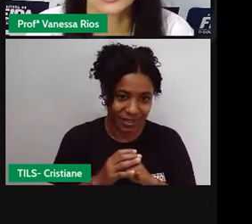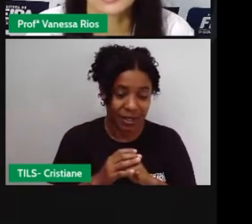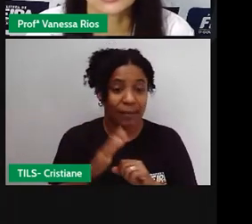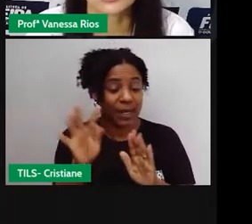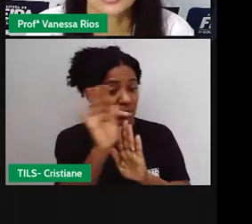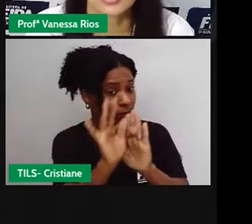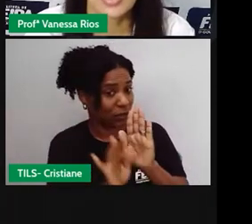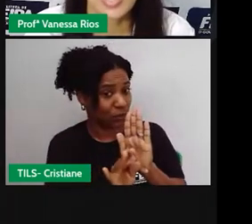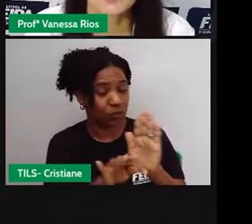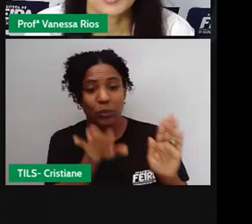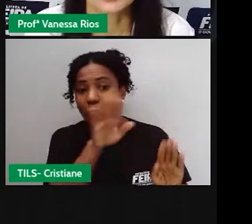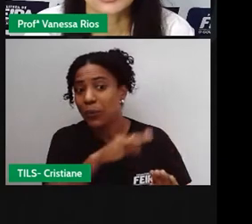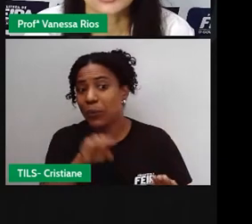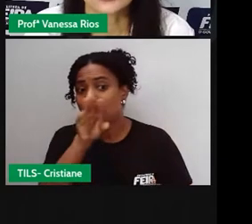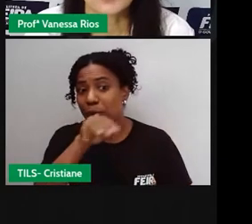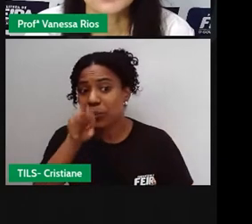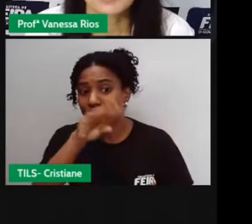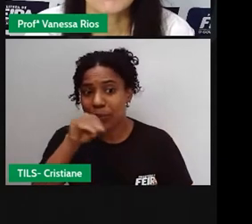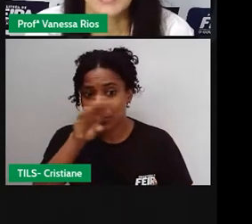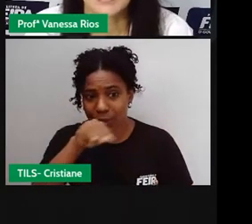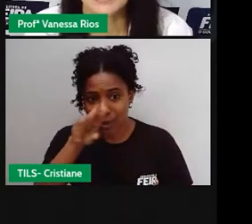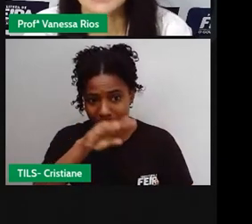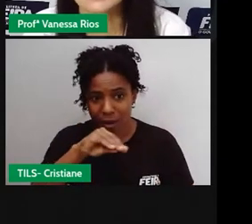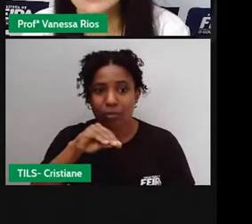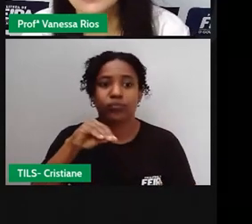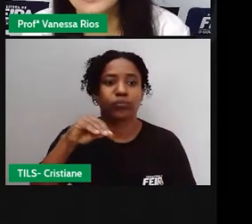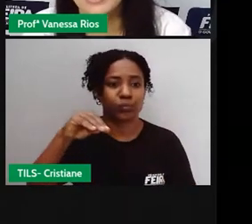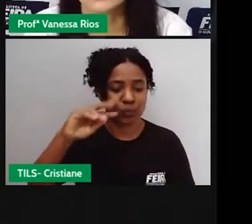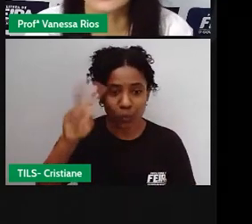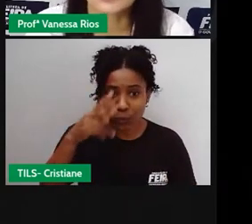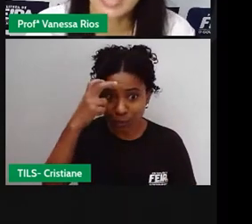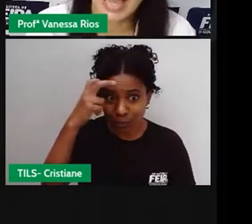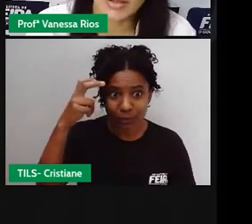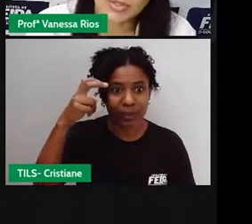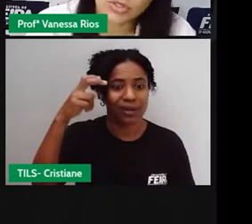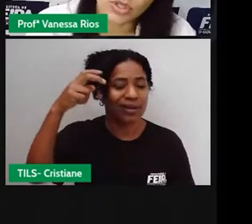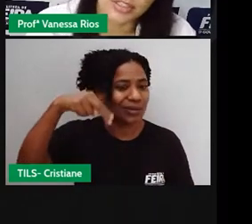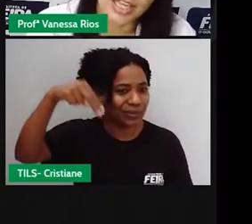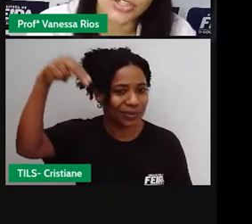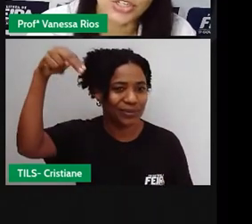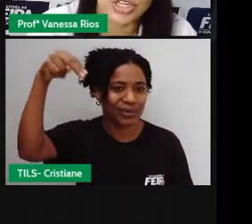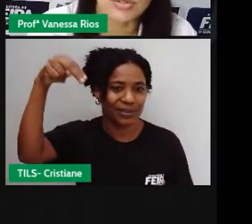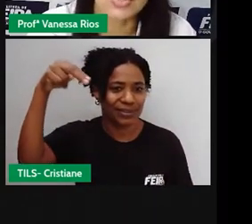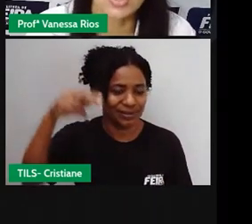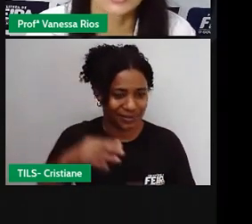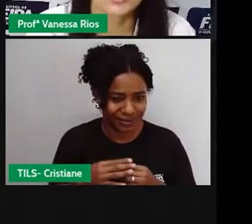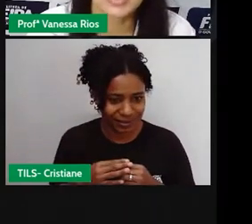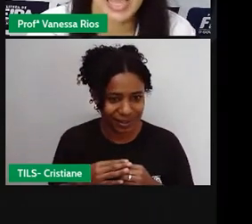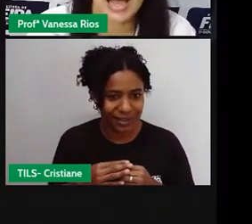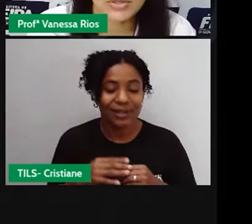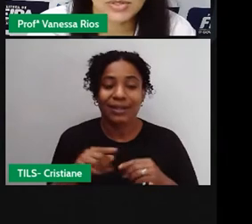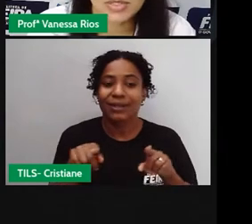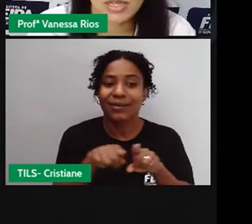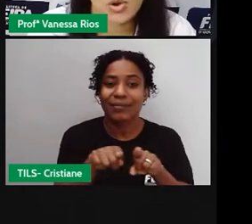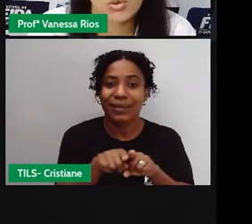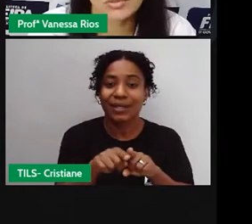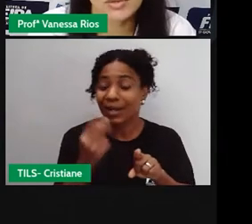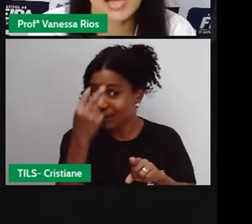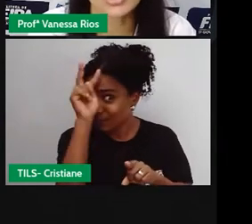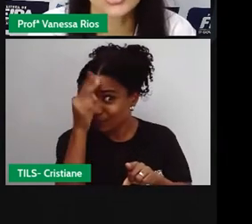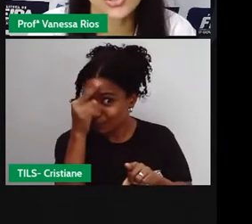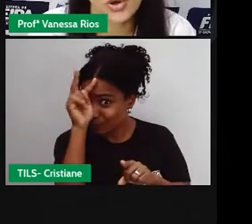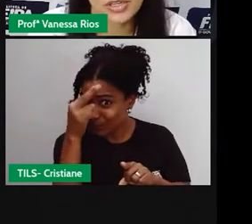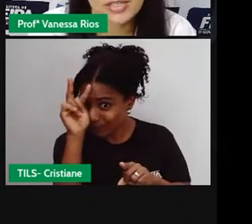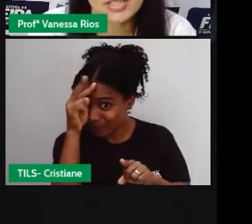no Nordeste. É importante a gente observar a relação, né, dos causos nordestinos, dos causos que contam